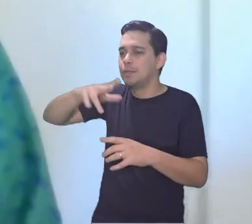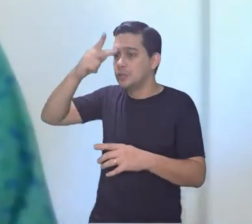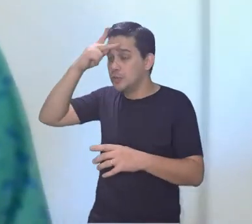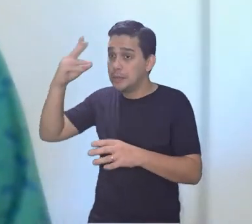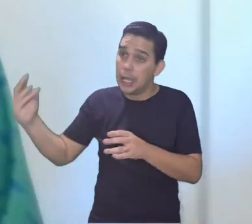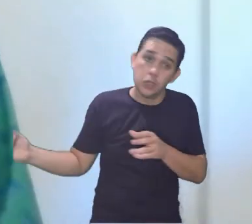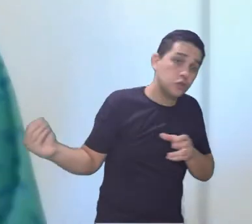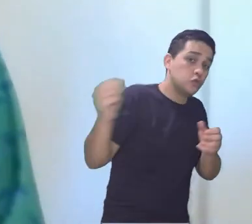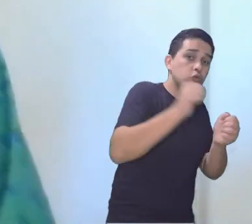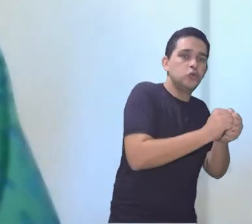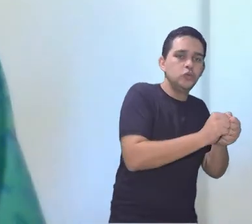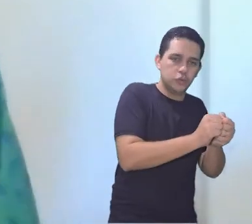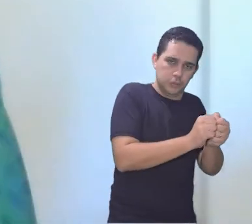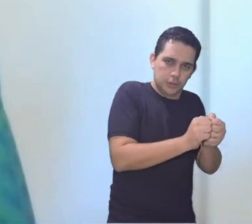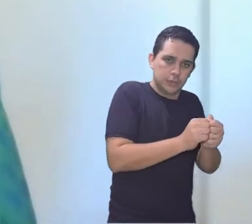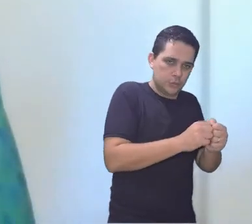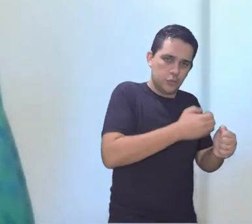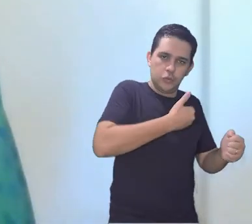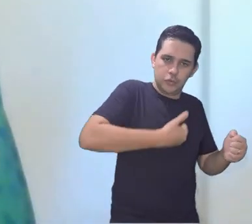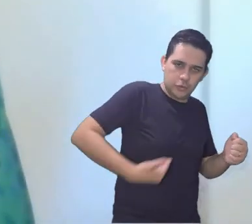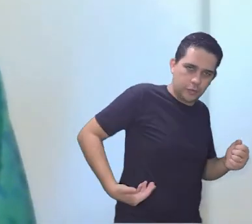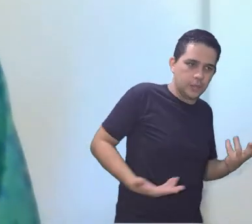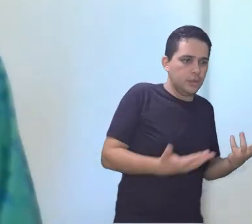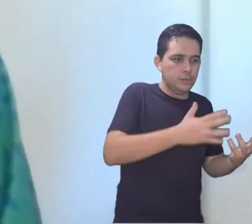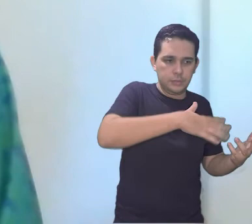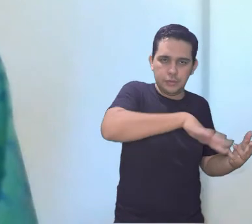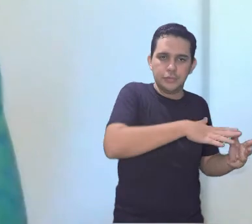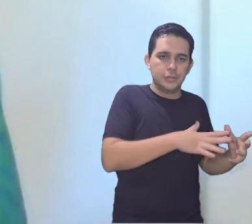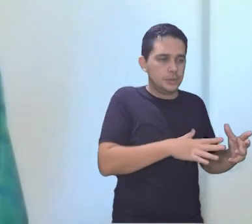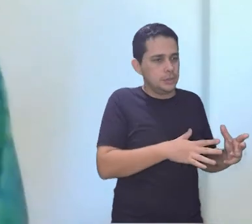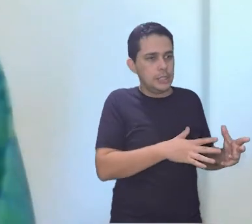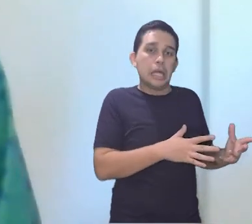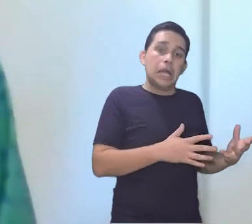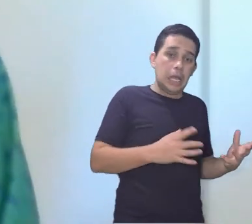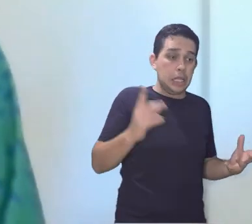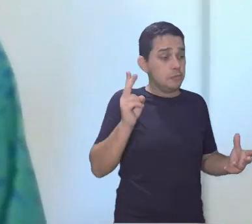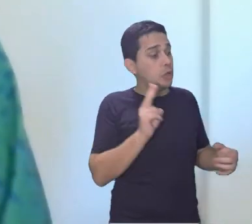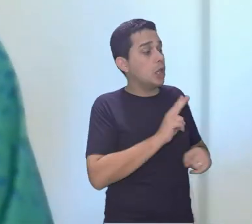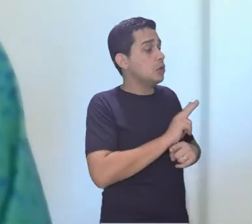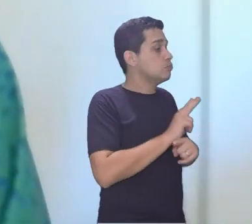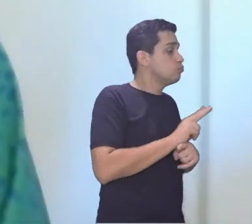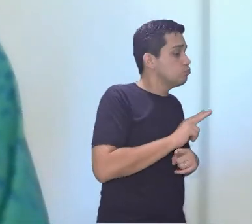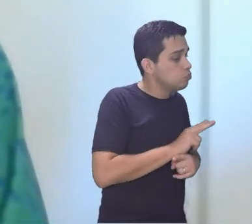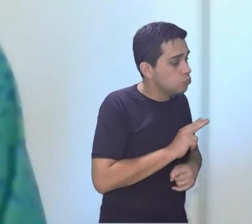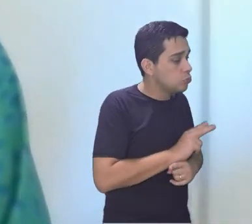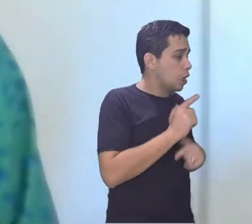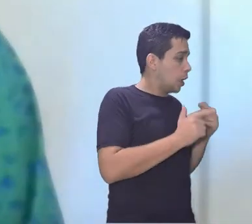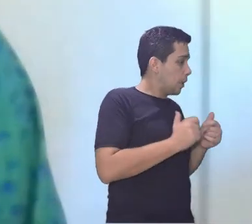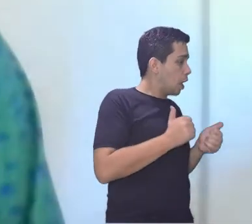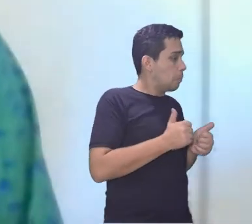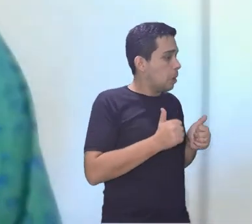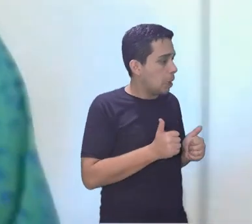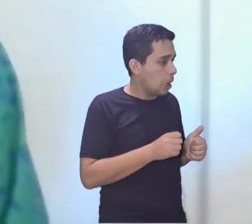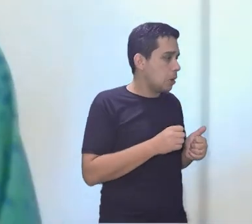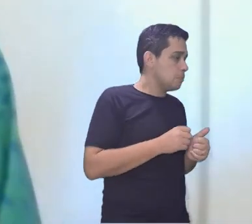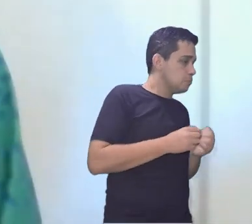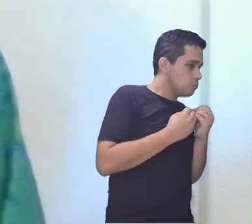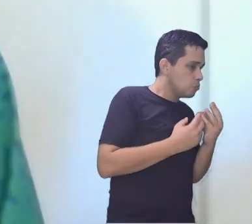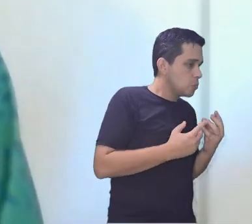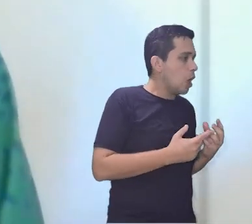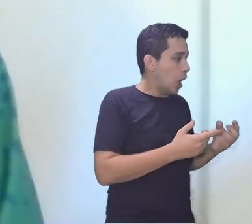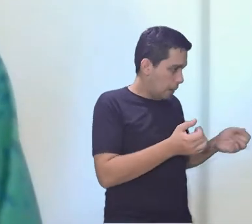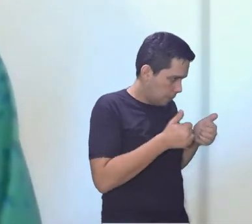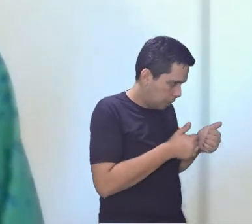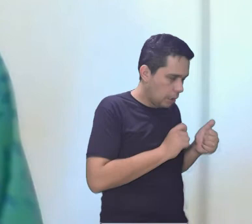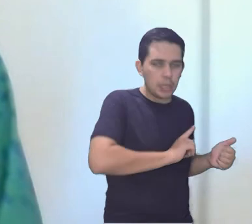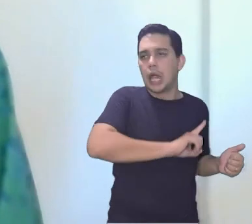decisões, para uma fiscalização do poder público em tempo real, é uma inovação no